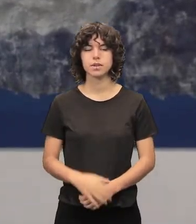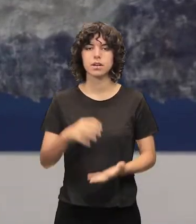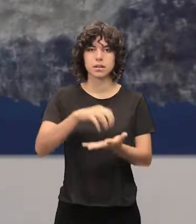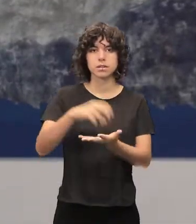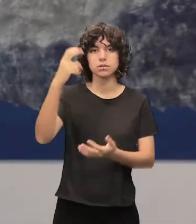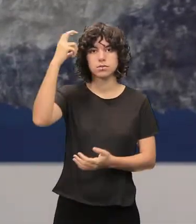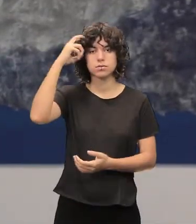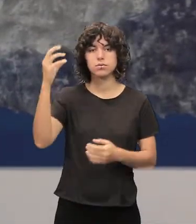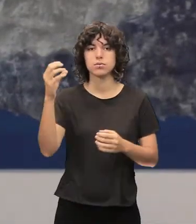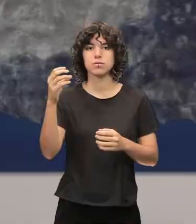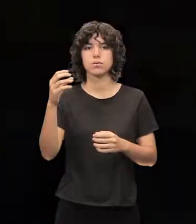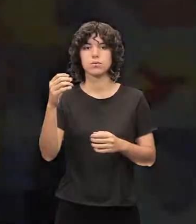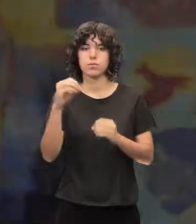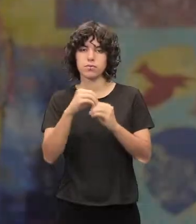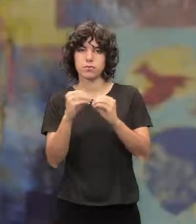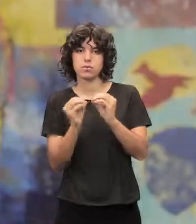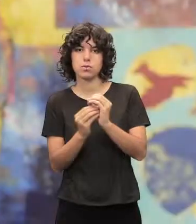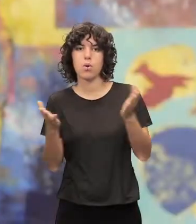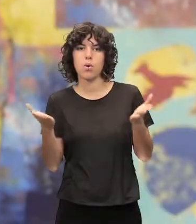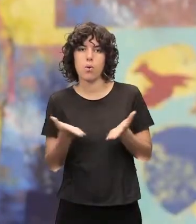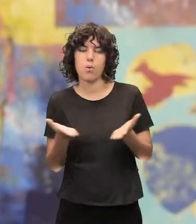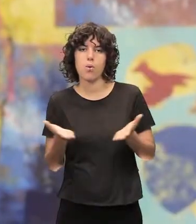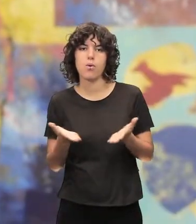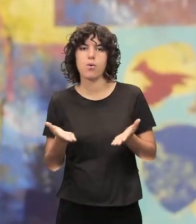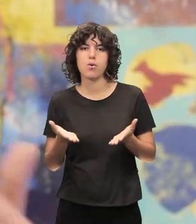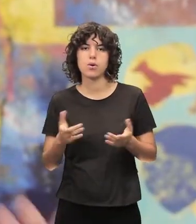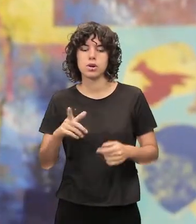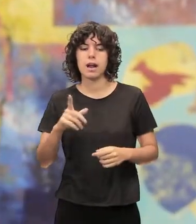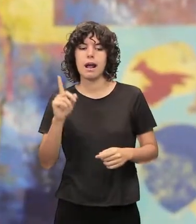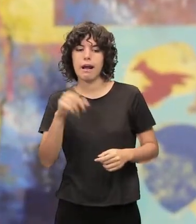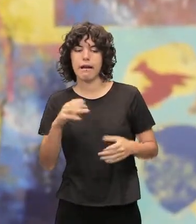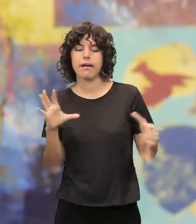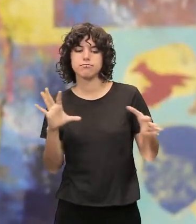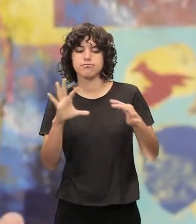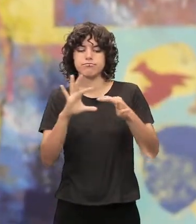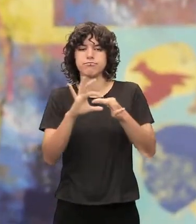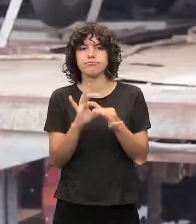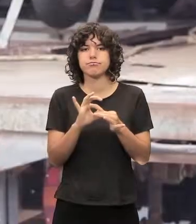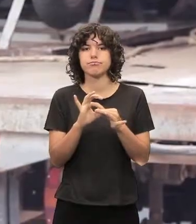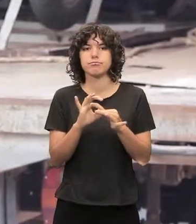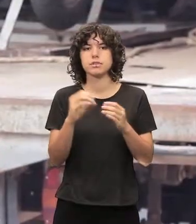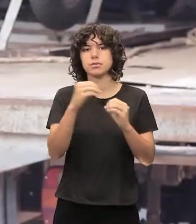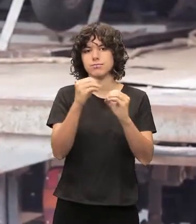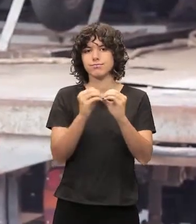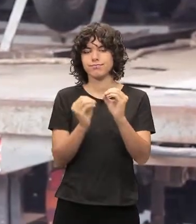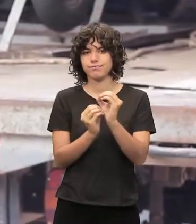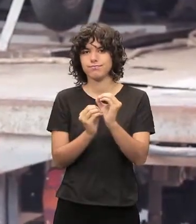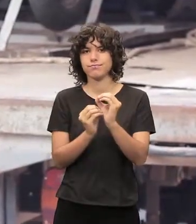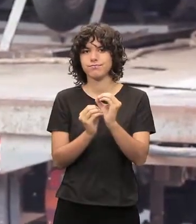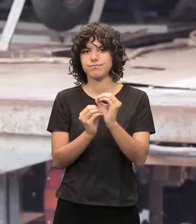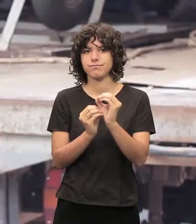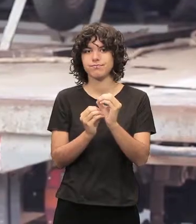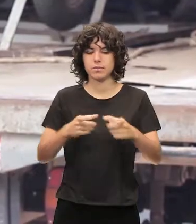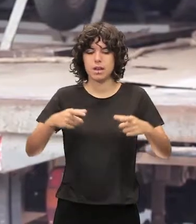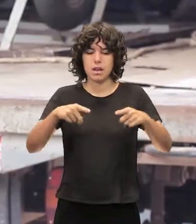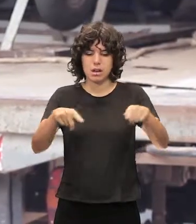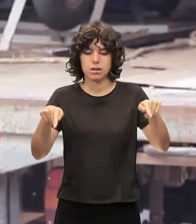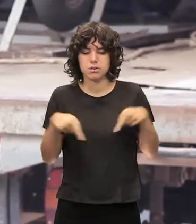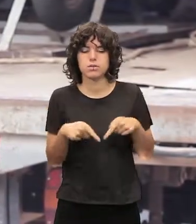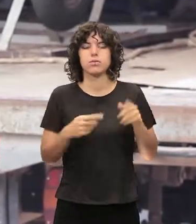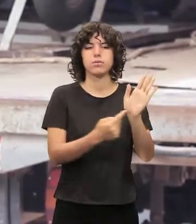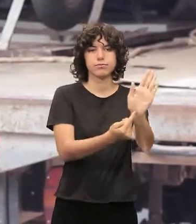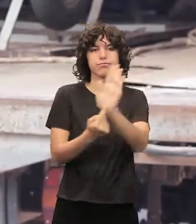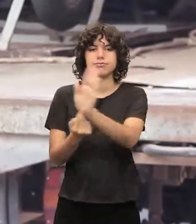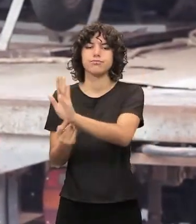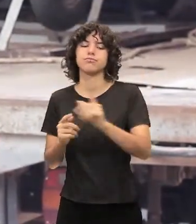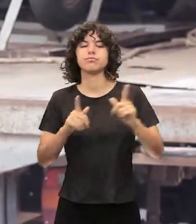O Centro Cultural UFG hoje é um órgão, né? Então ele é uma extensão da Universidade Federal de Goiás. A Galeria do Centro Cultural,